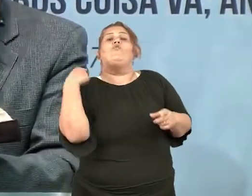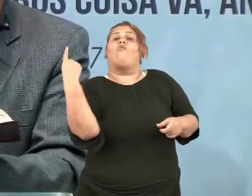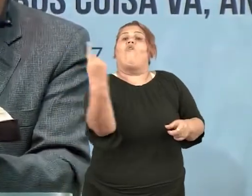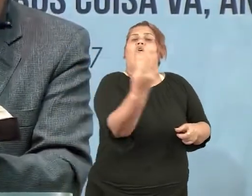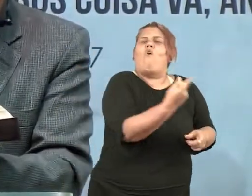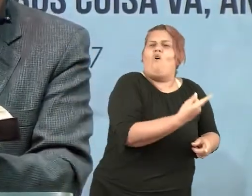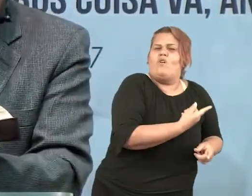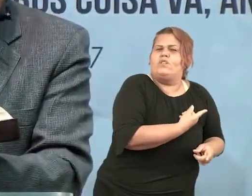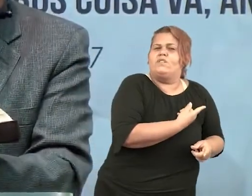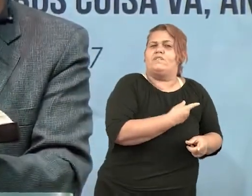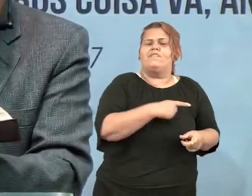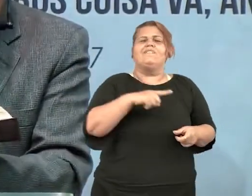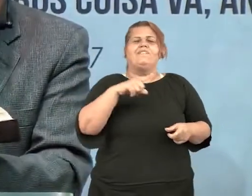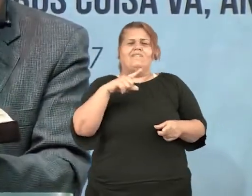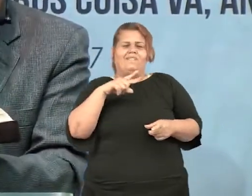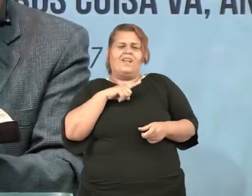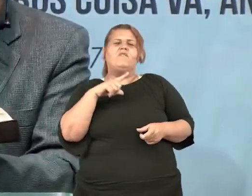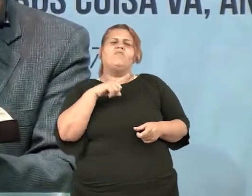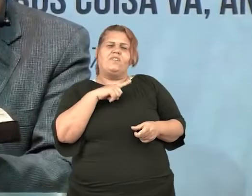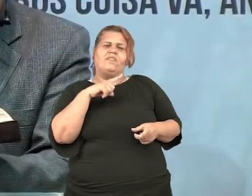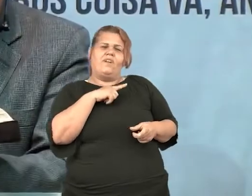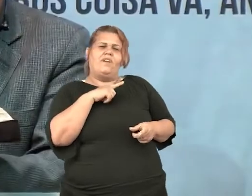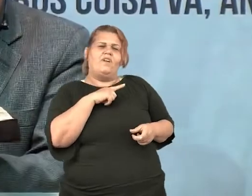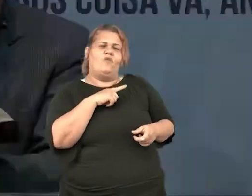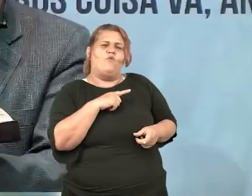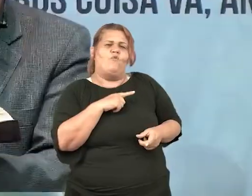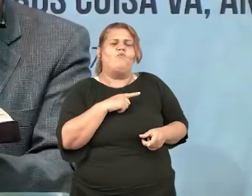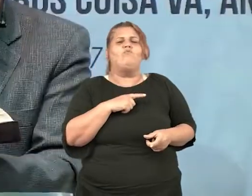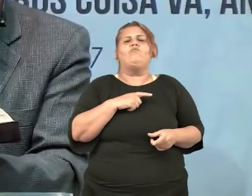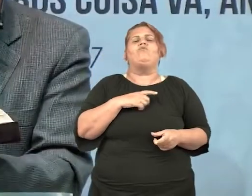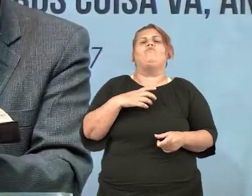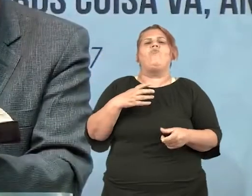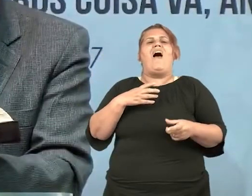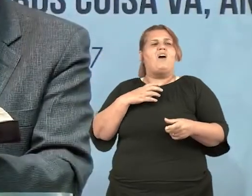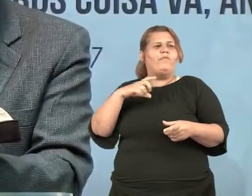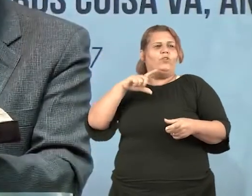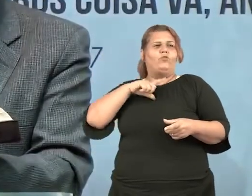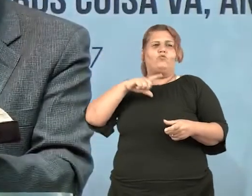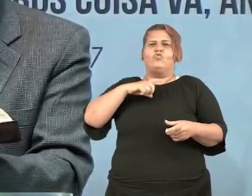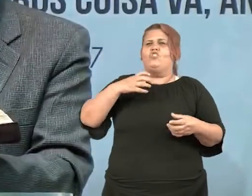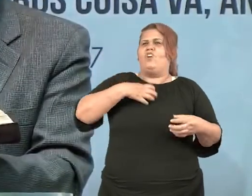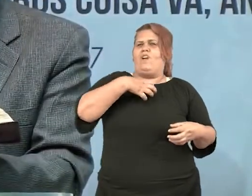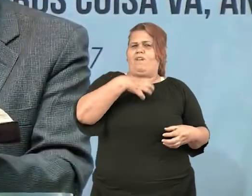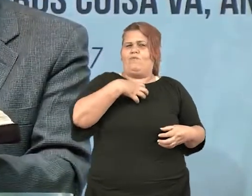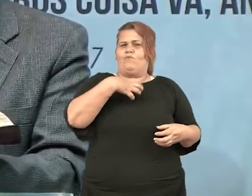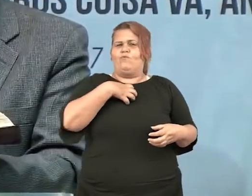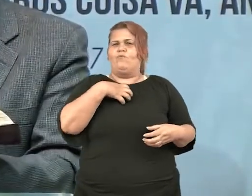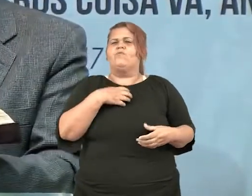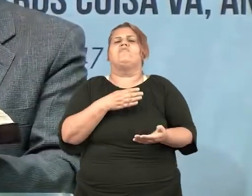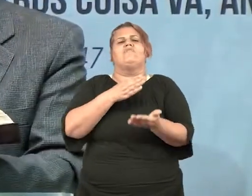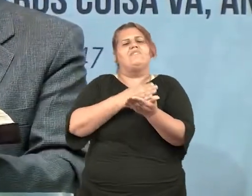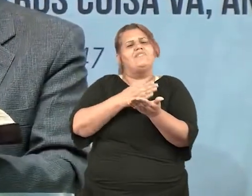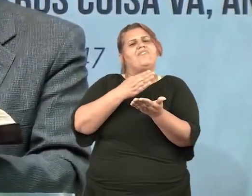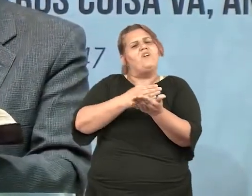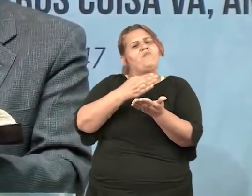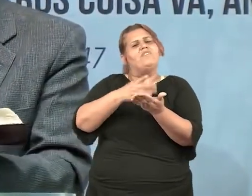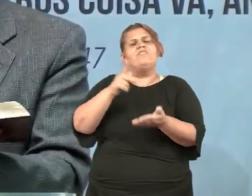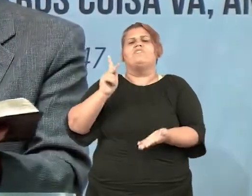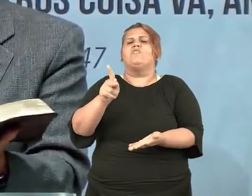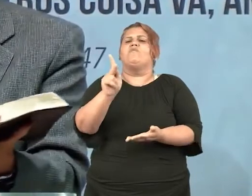Nós, se não temos este hábito santo, bíblico, correto, devíamos começar a